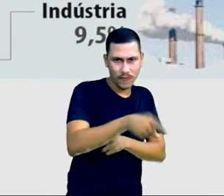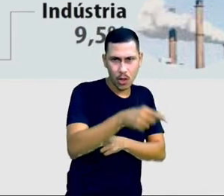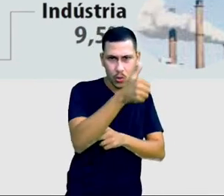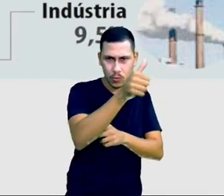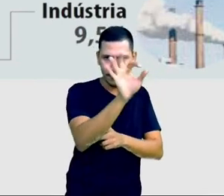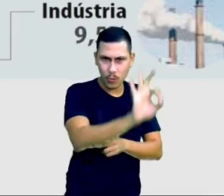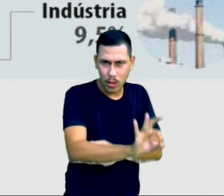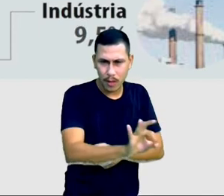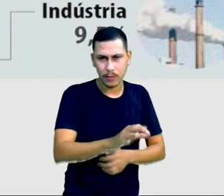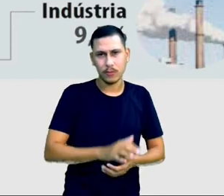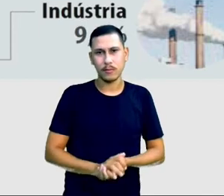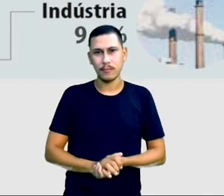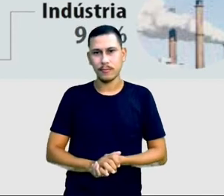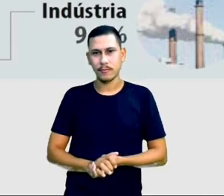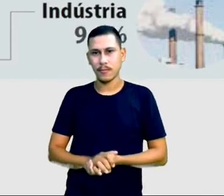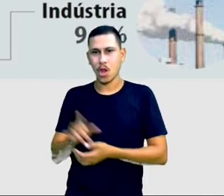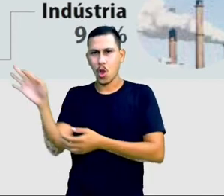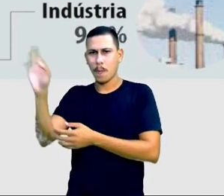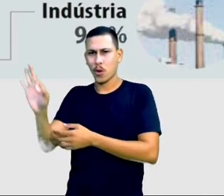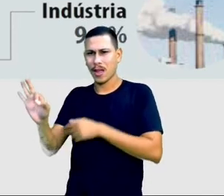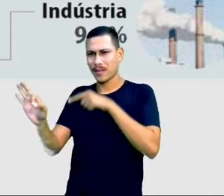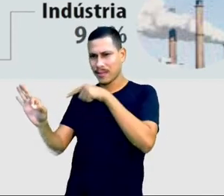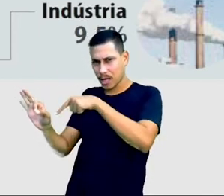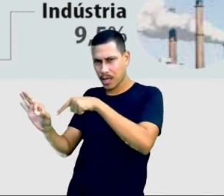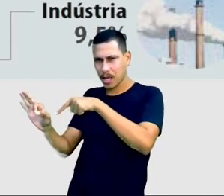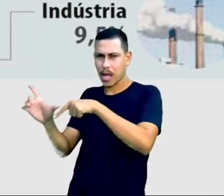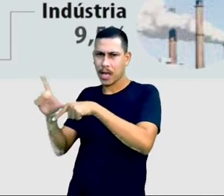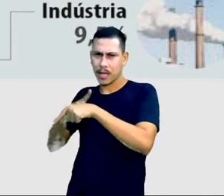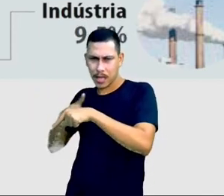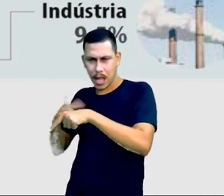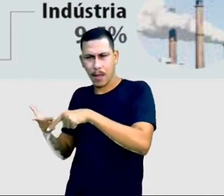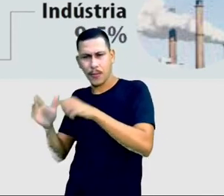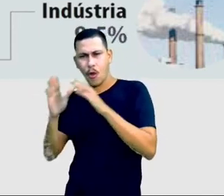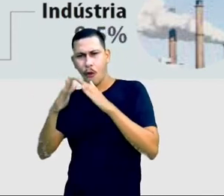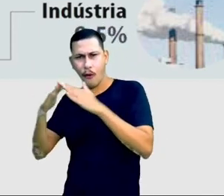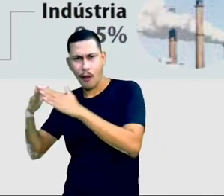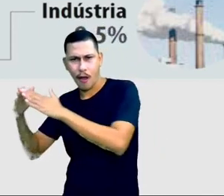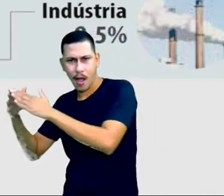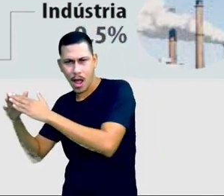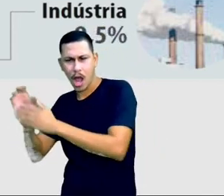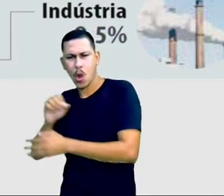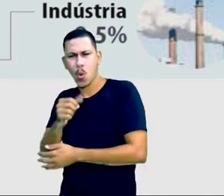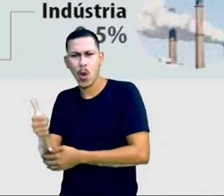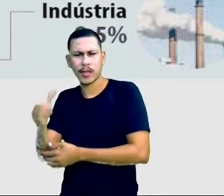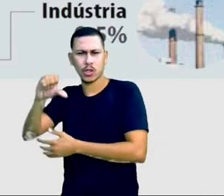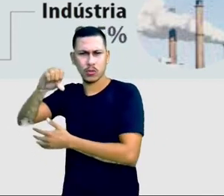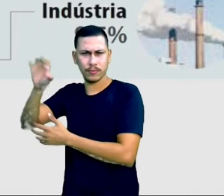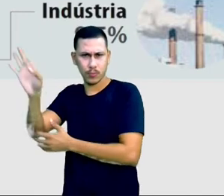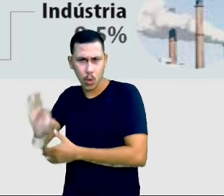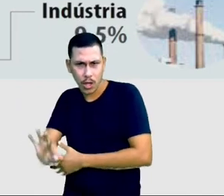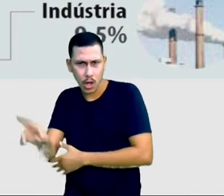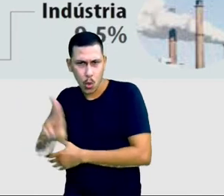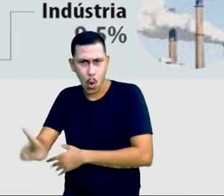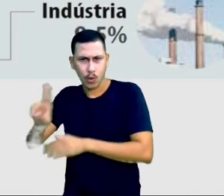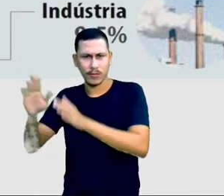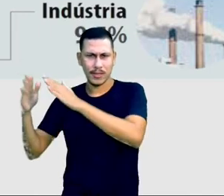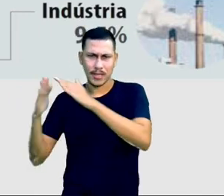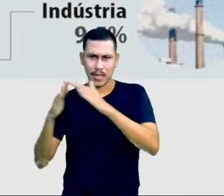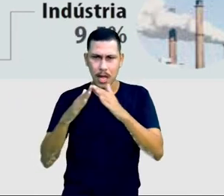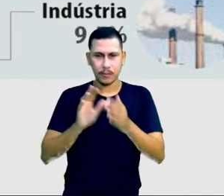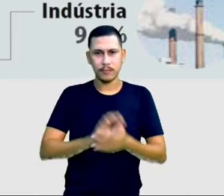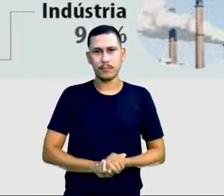o restante da água, a gente tem aí o abastecimento urbano, com quase 9%, né? E a indústria,